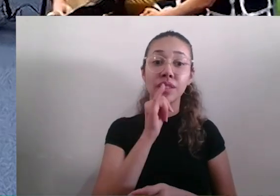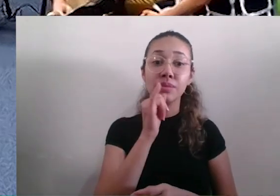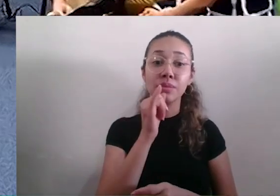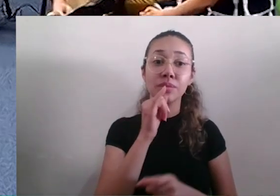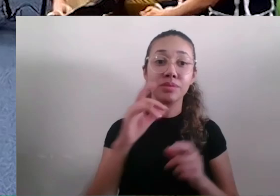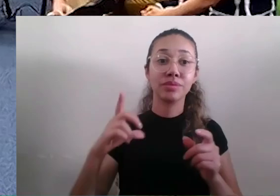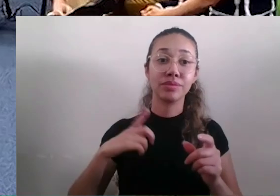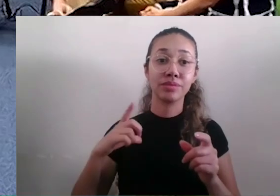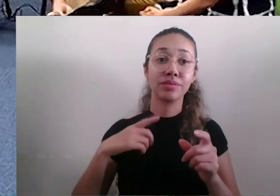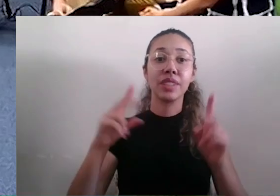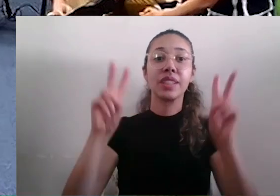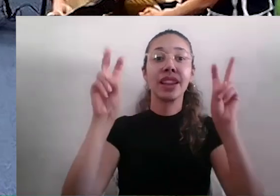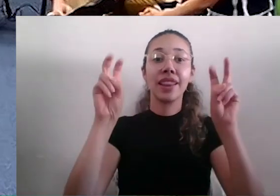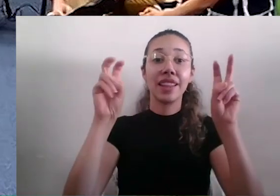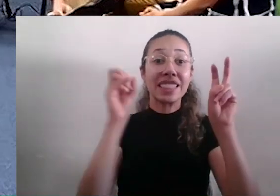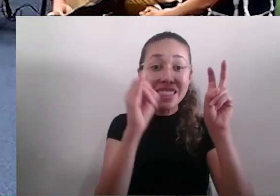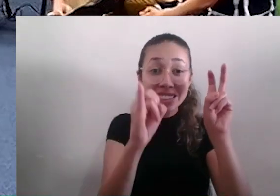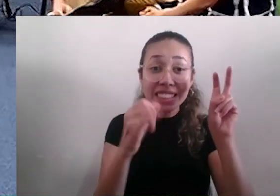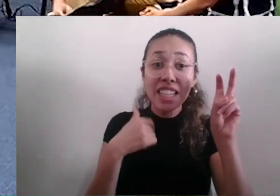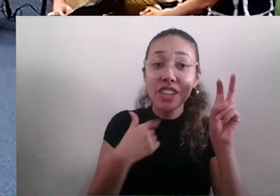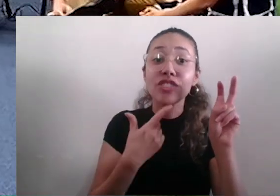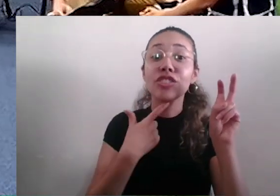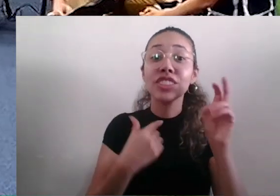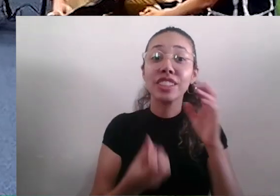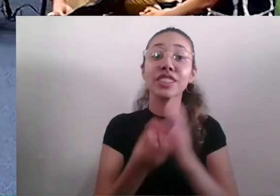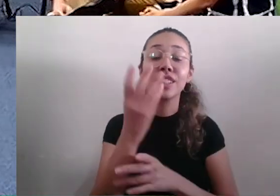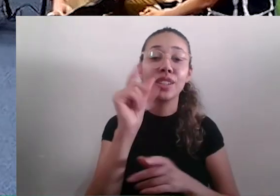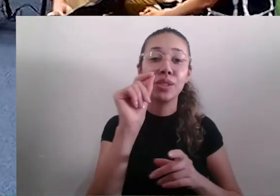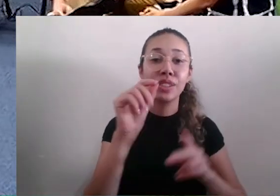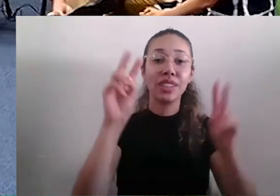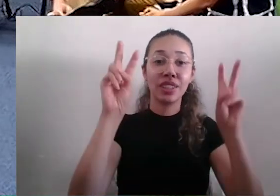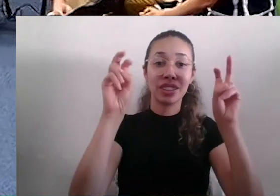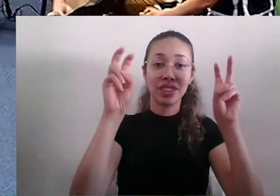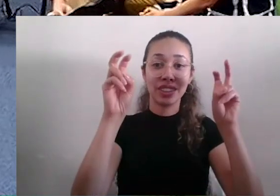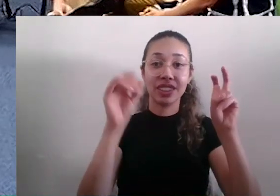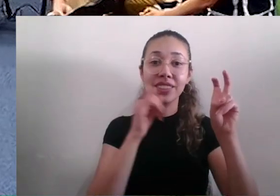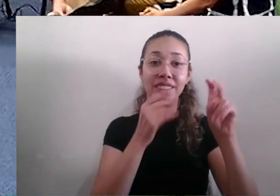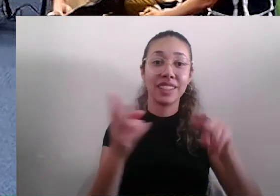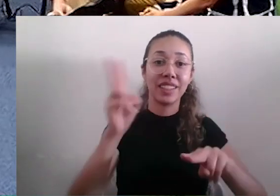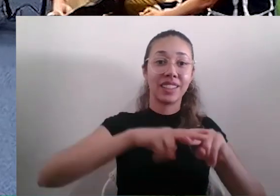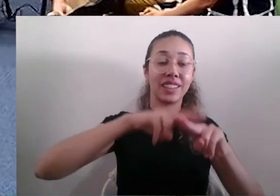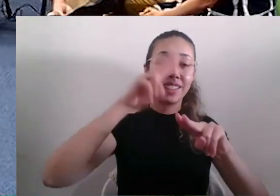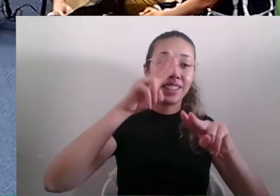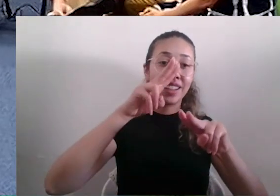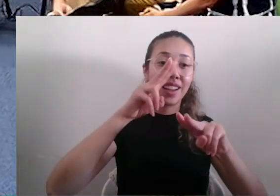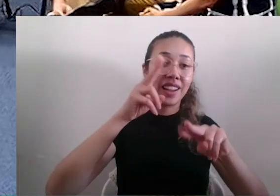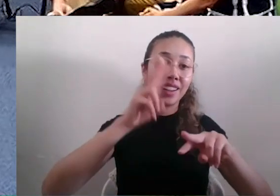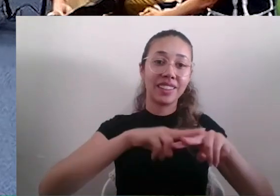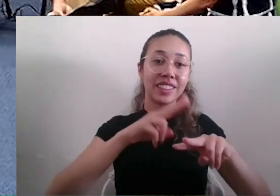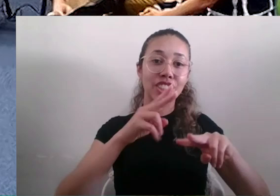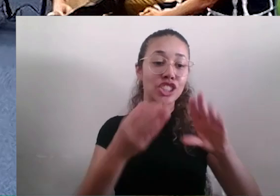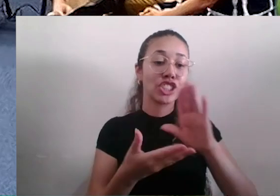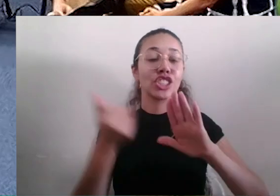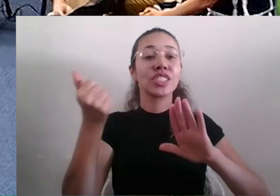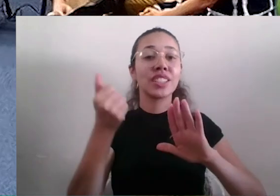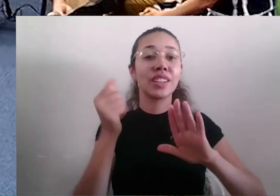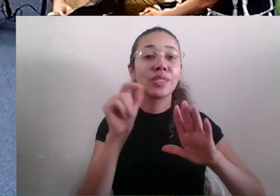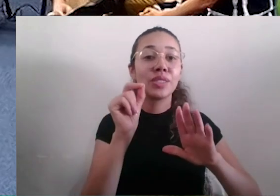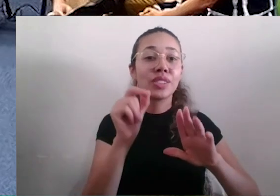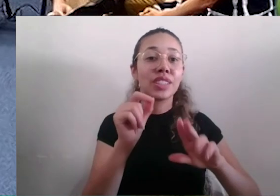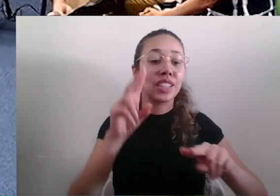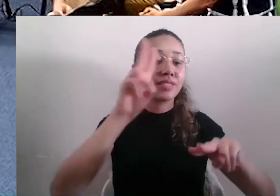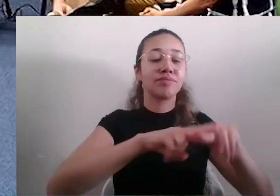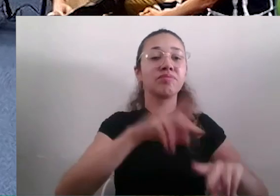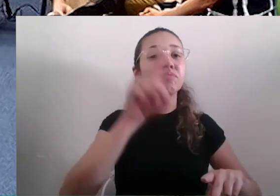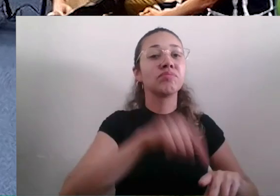penal porque eu li tanto e eu conversei com tanta gente eu até agora não entendi mas é uma ideia que me atrai entendeu mas eu não sei o que é